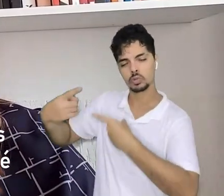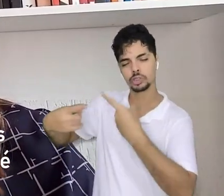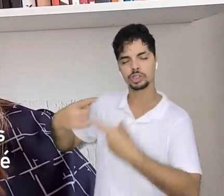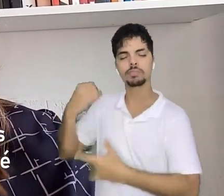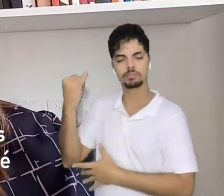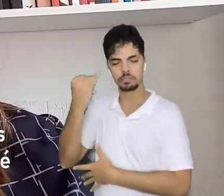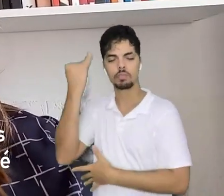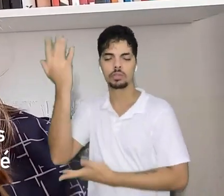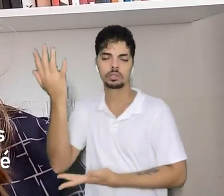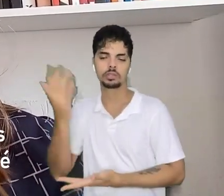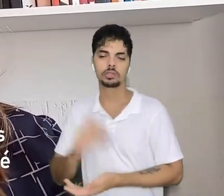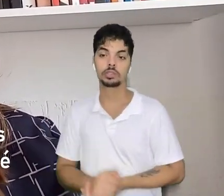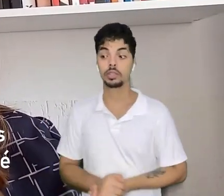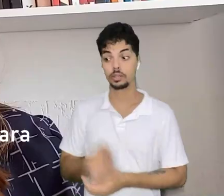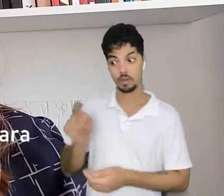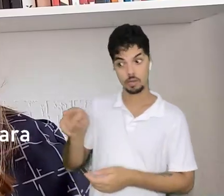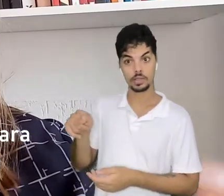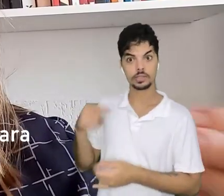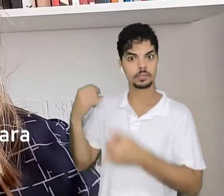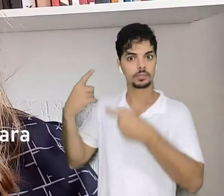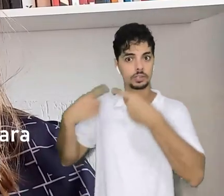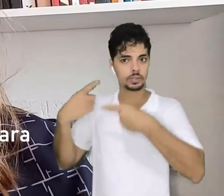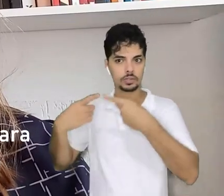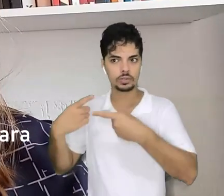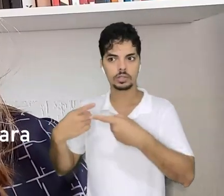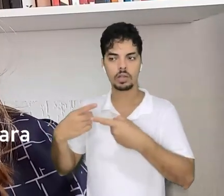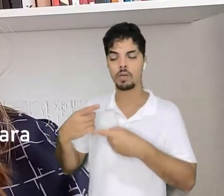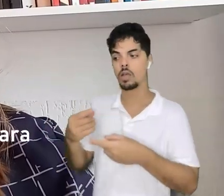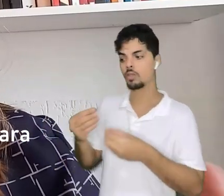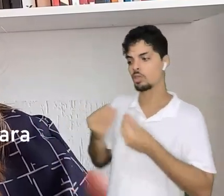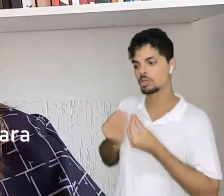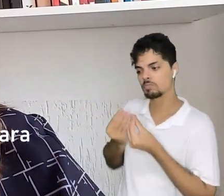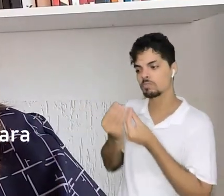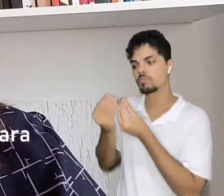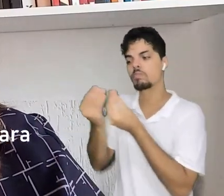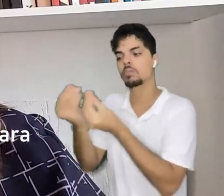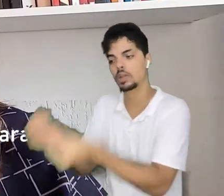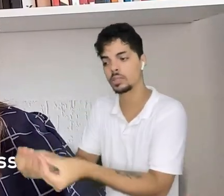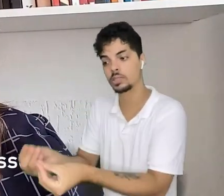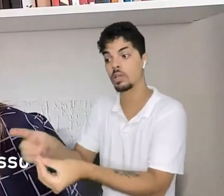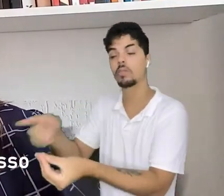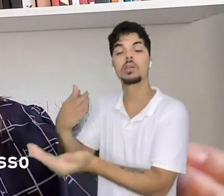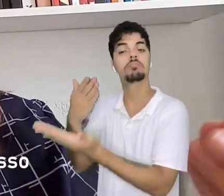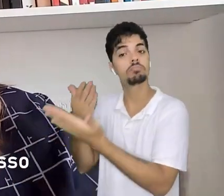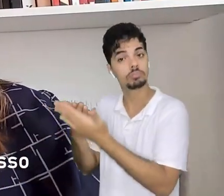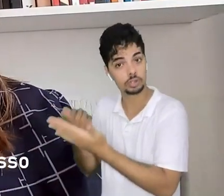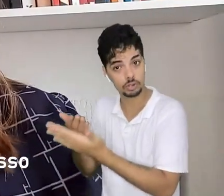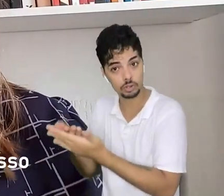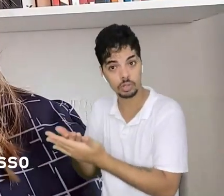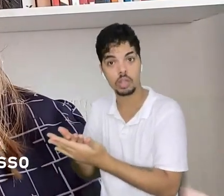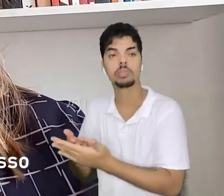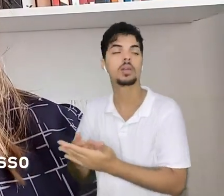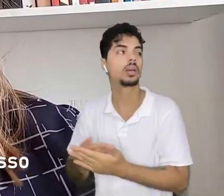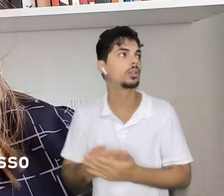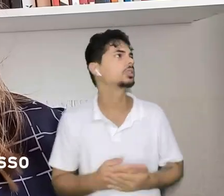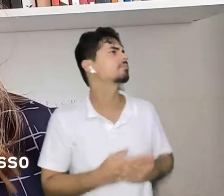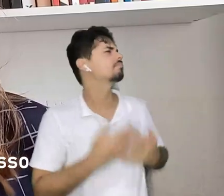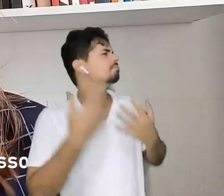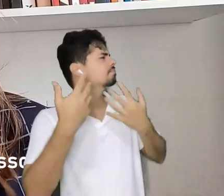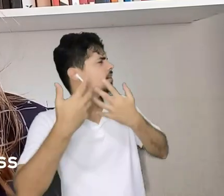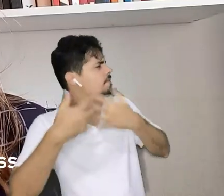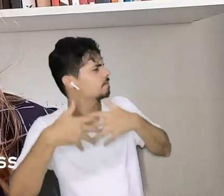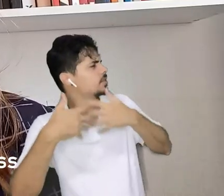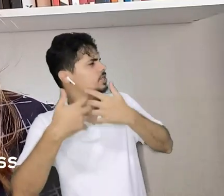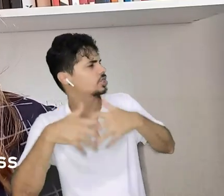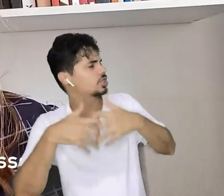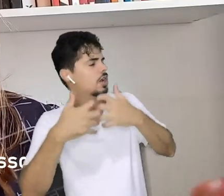dessas discussões a intenção é darmos a oportunidade para que os alunos possam fazer uma análise dessas